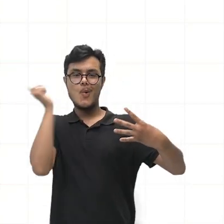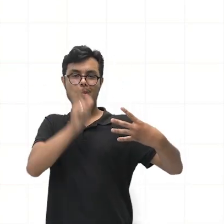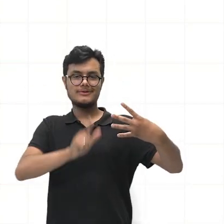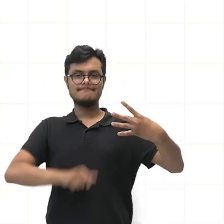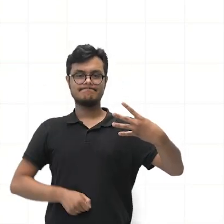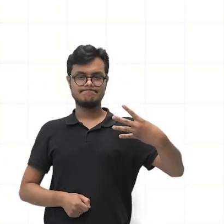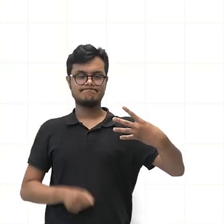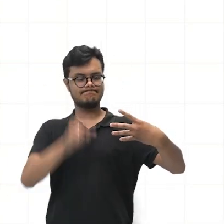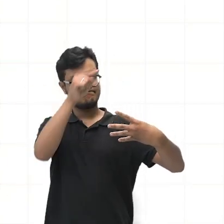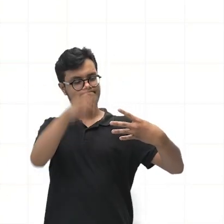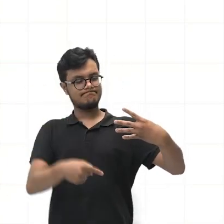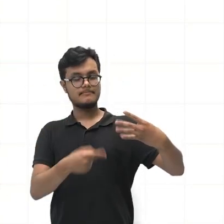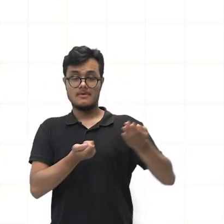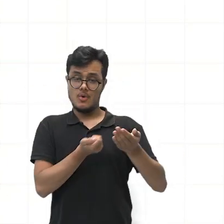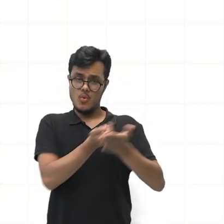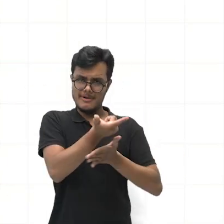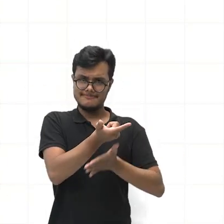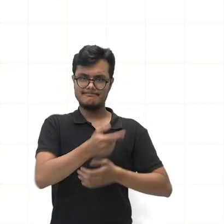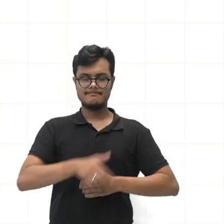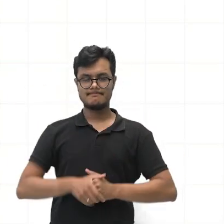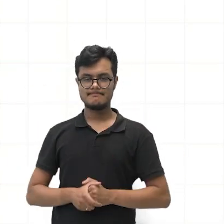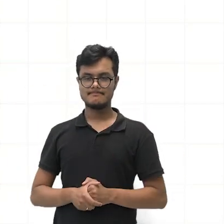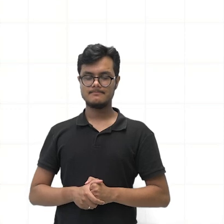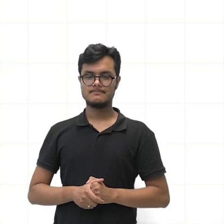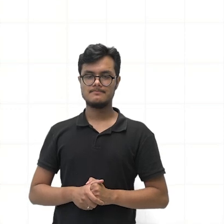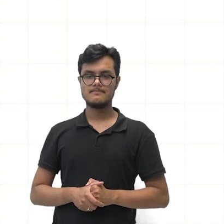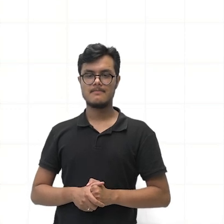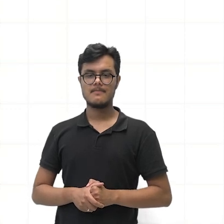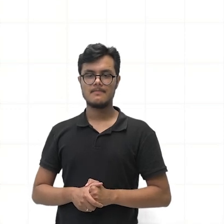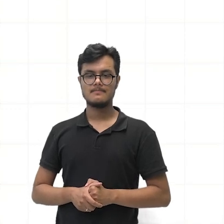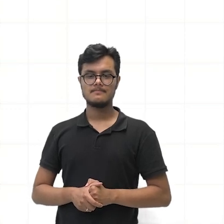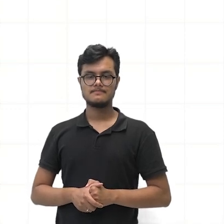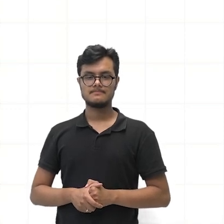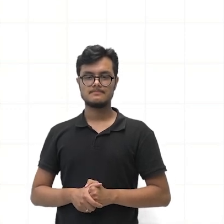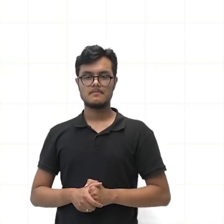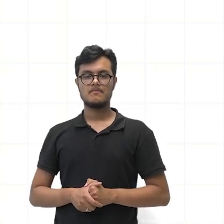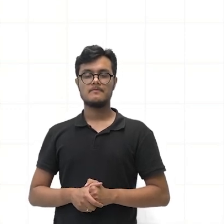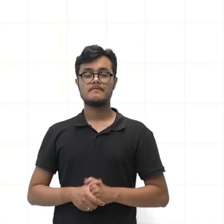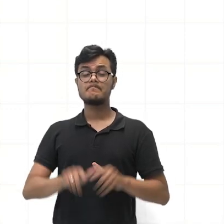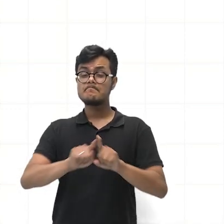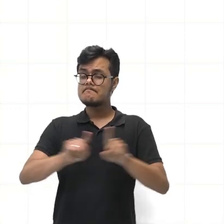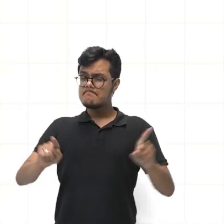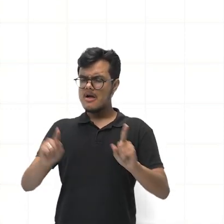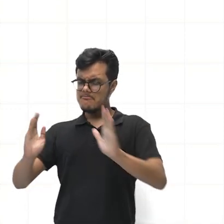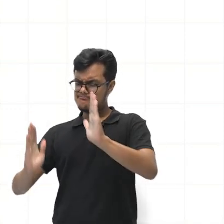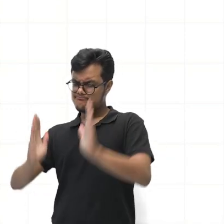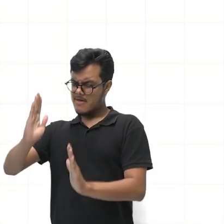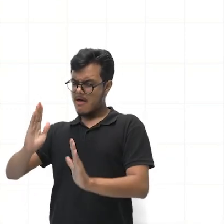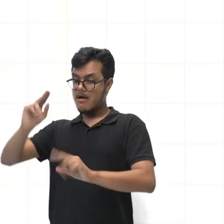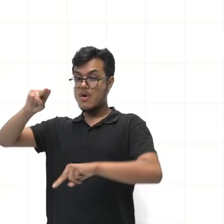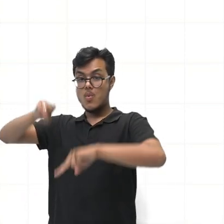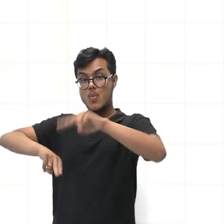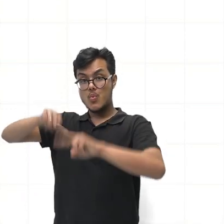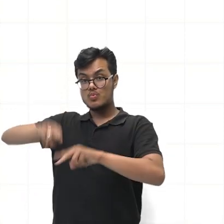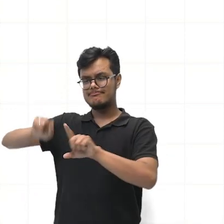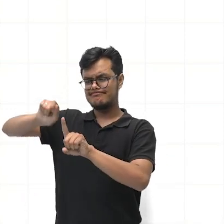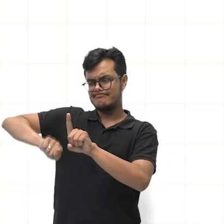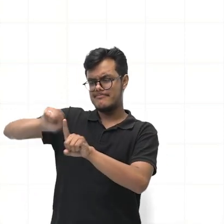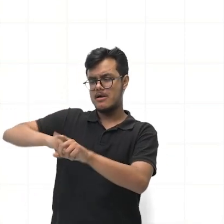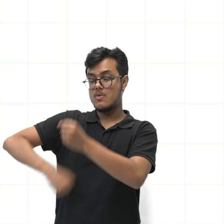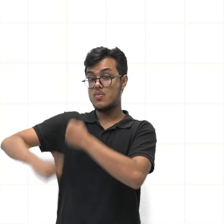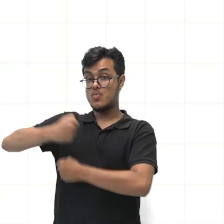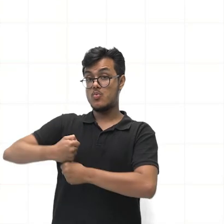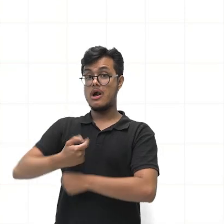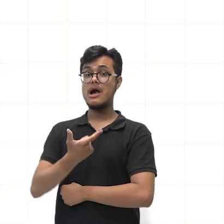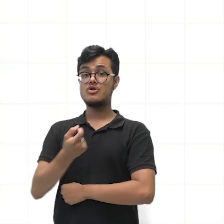26,39 para adquirir esses 4 produtos aqui. Muito bem. Em 2022,